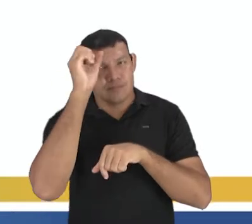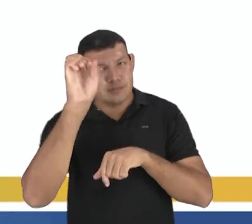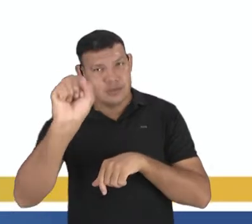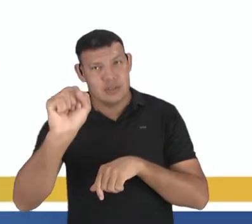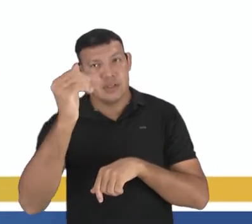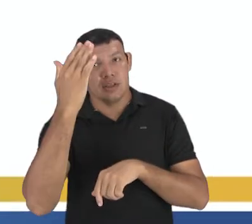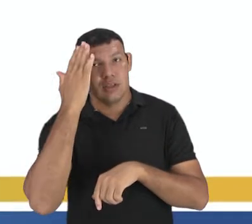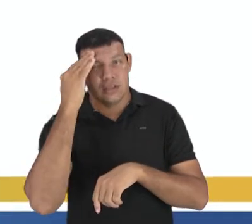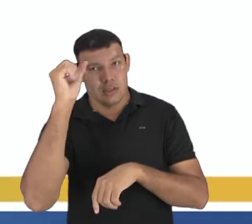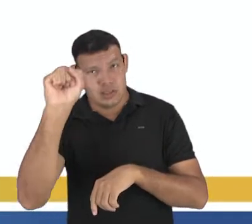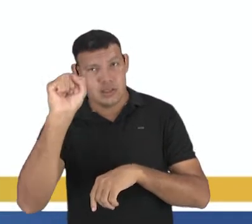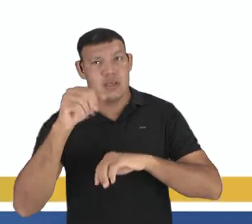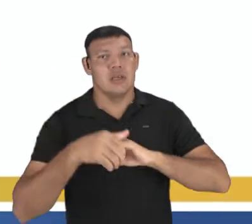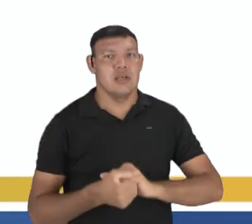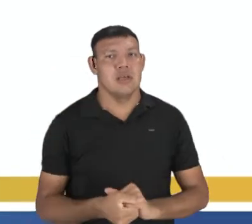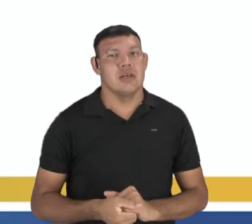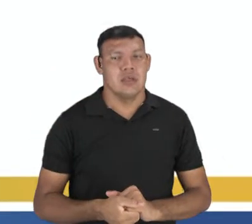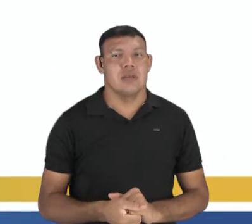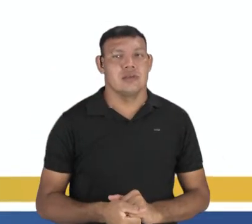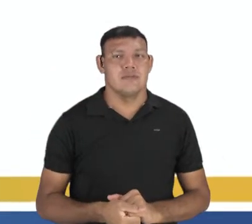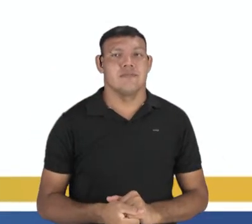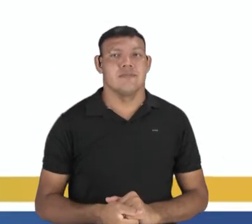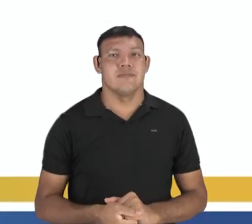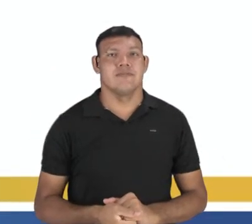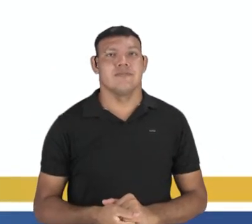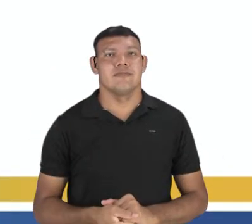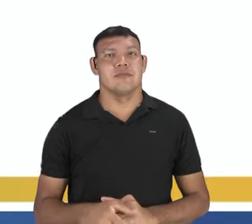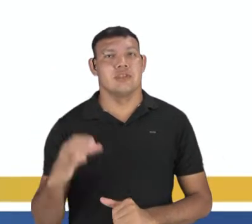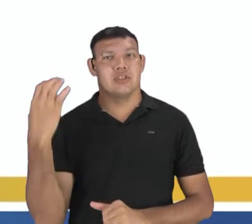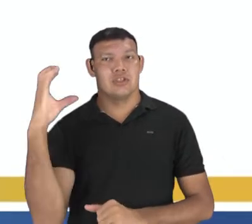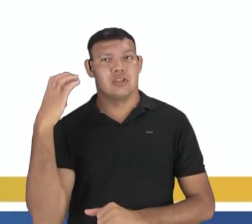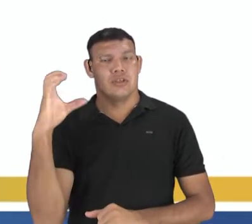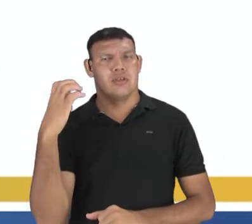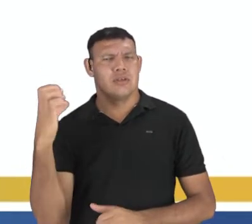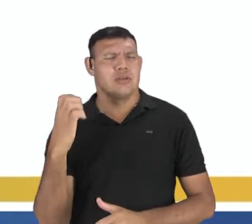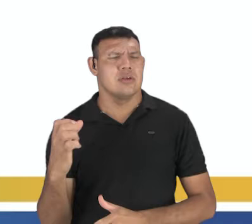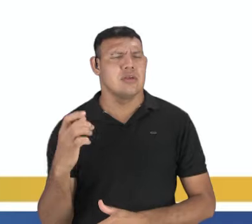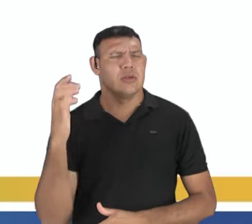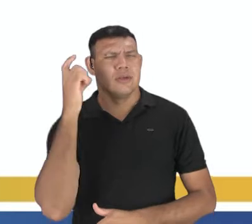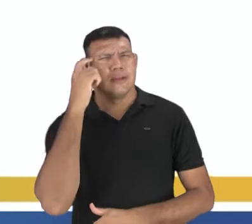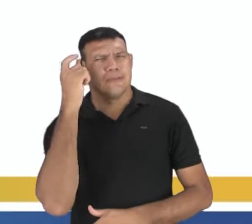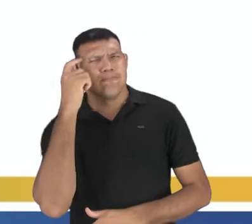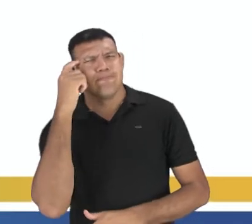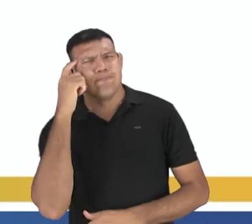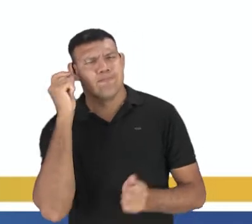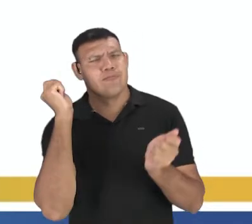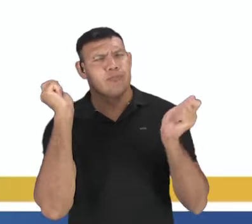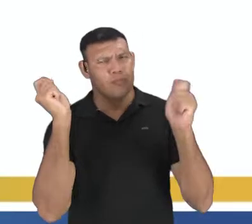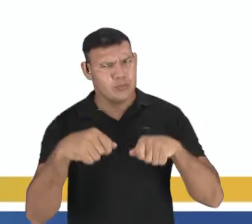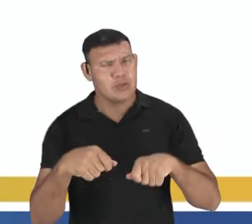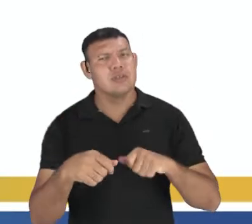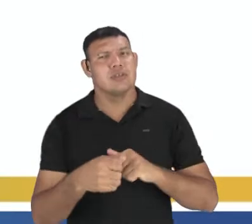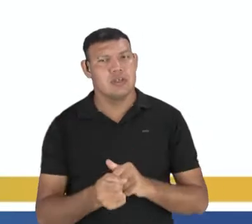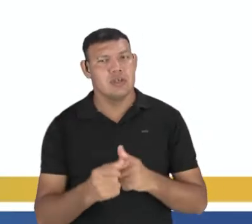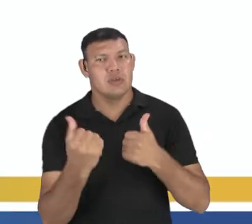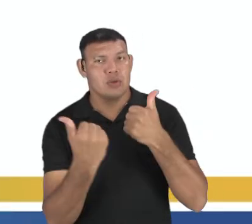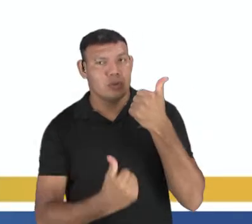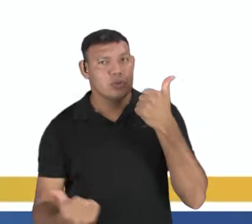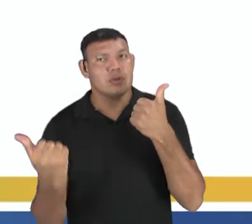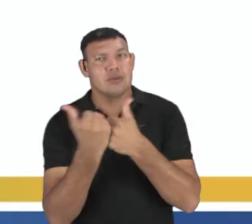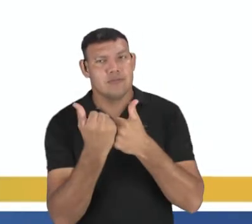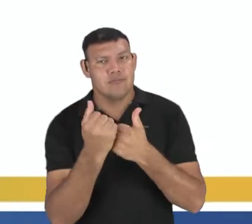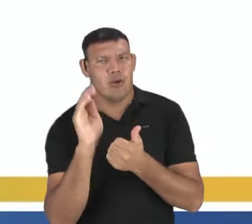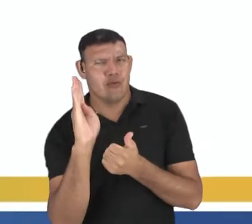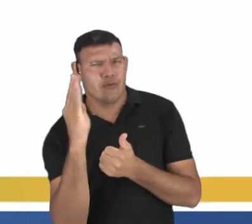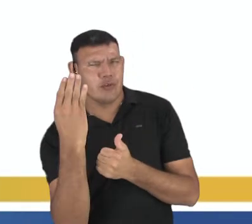assim, a ciência ela é hipotética, nossas teorias são apenas hipóteses passíveis de refutação. O progresso da ciência não é alcançar